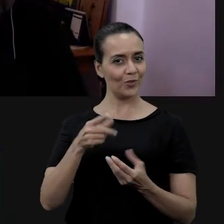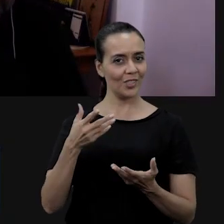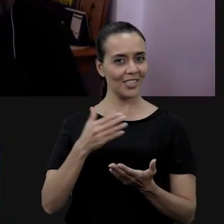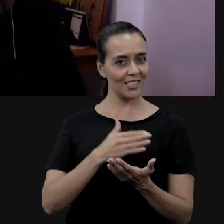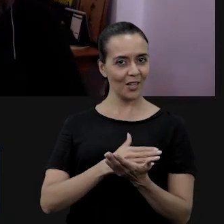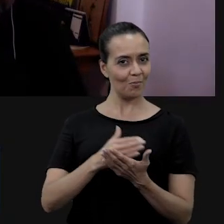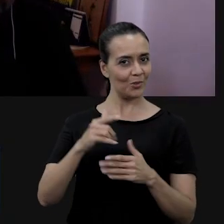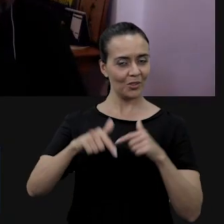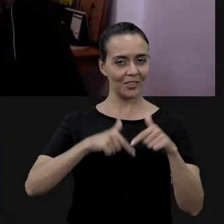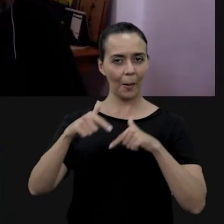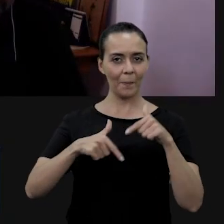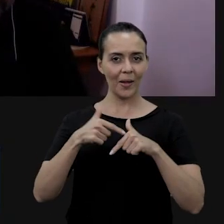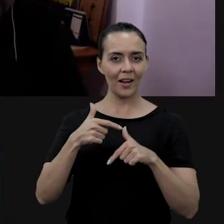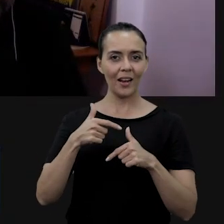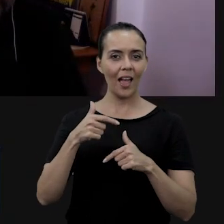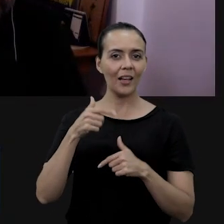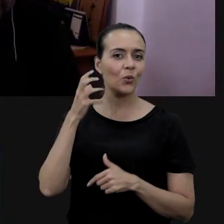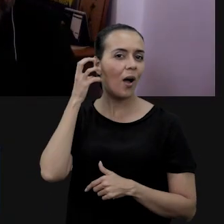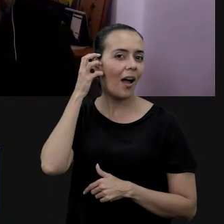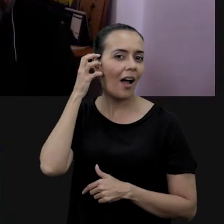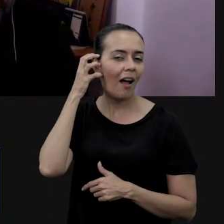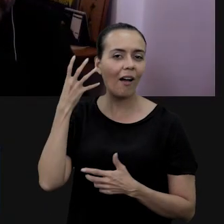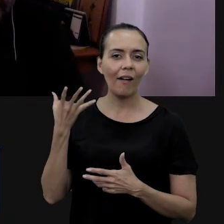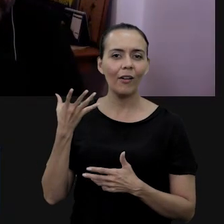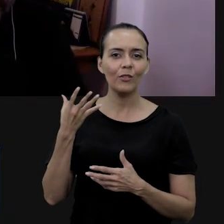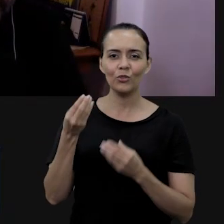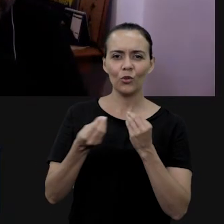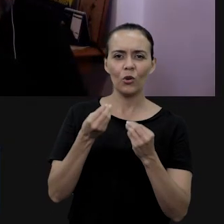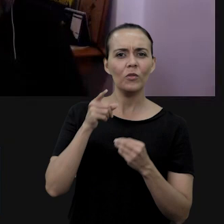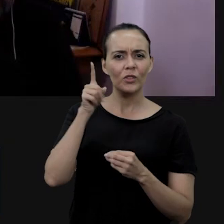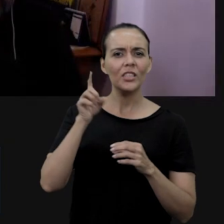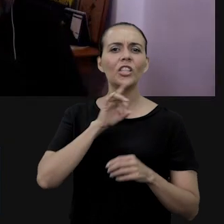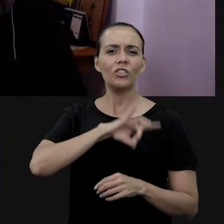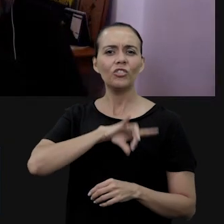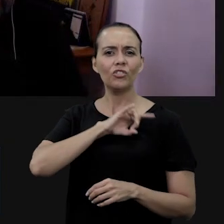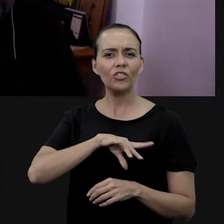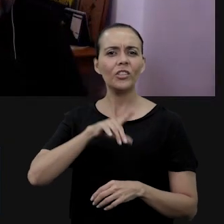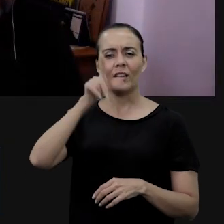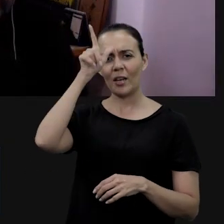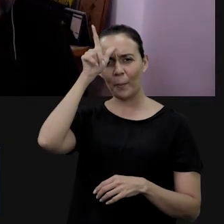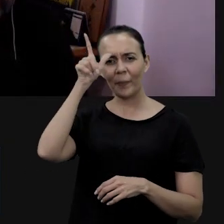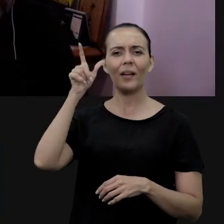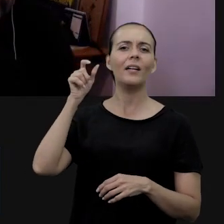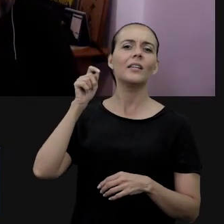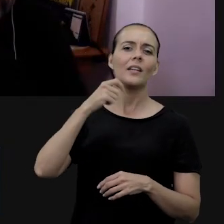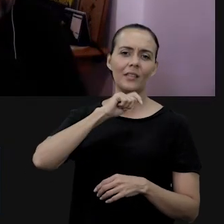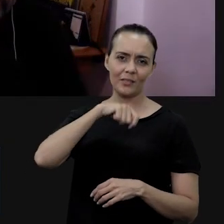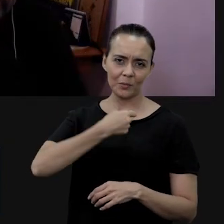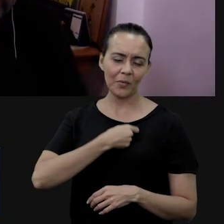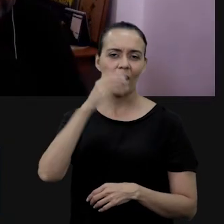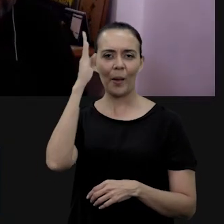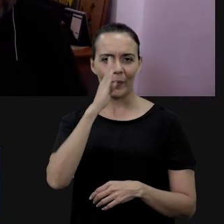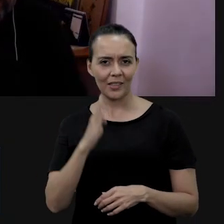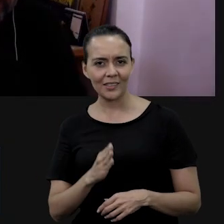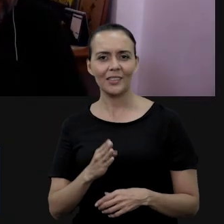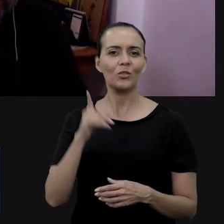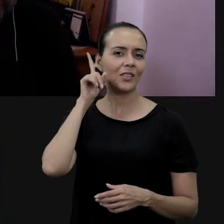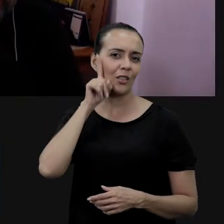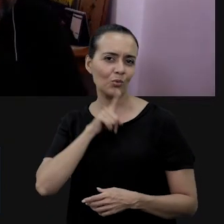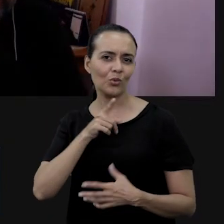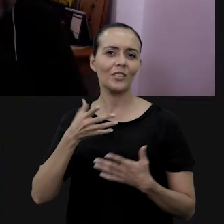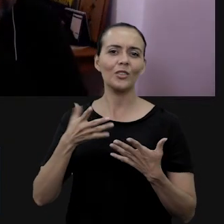no áudio? Você fez coisas já Chile, Estados Unidos, Alemanha, Espanha, além do Brasil, lógico.